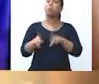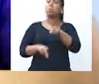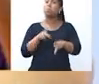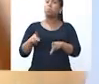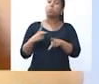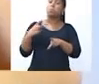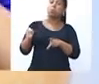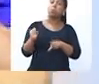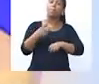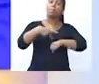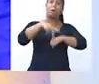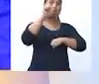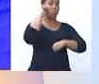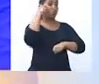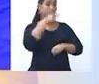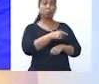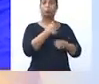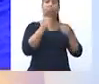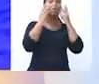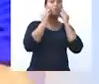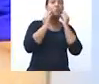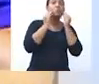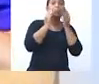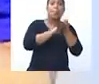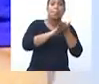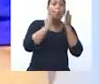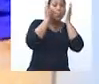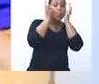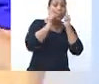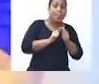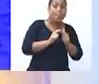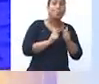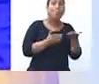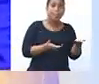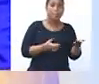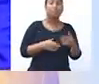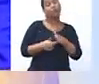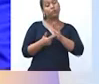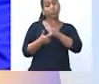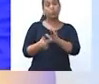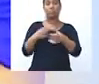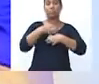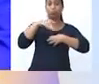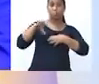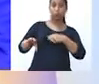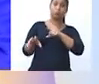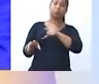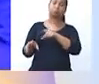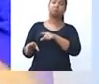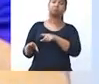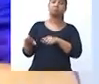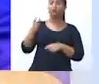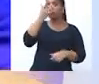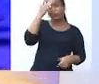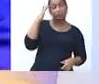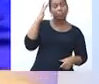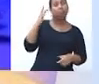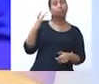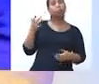principalmente os povos africanos, que também não têm barba. Então, você coloca características físicas, inclusive o gênero,